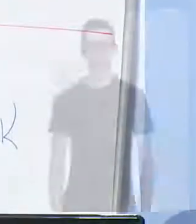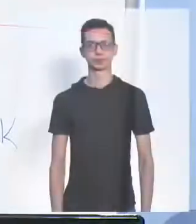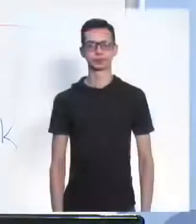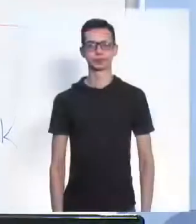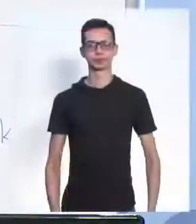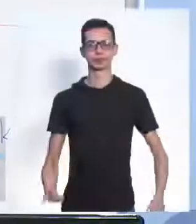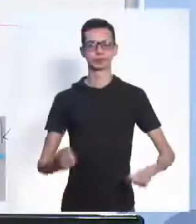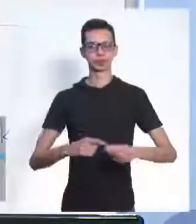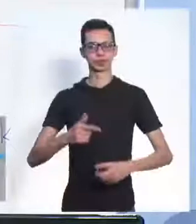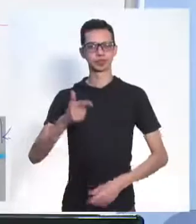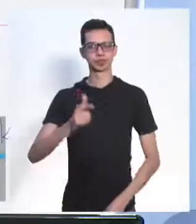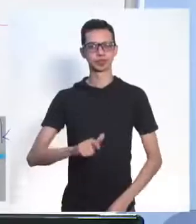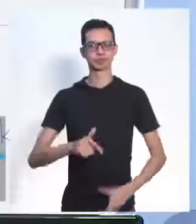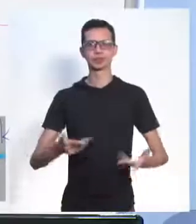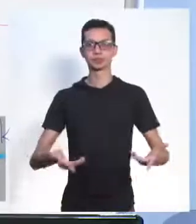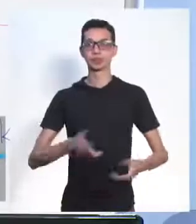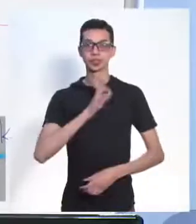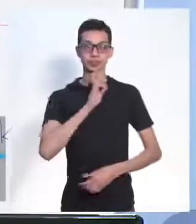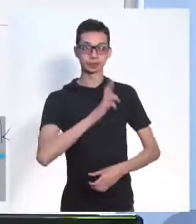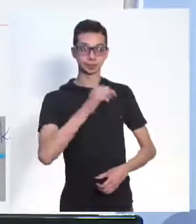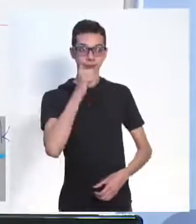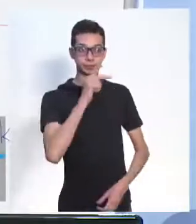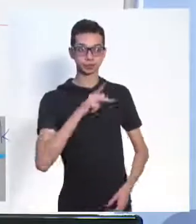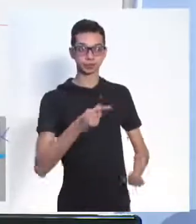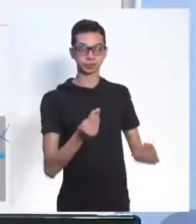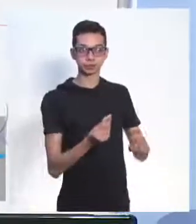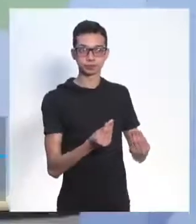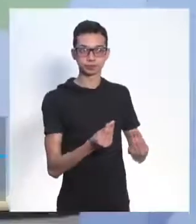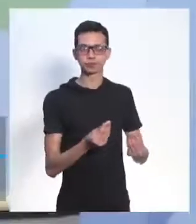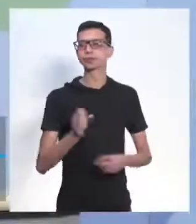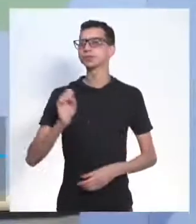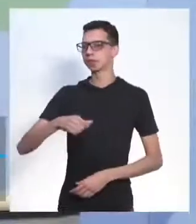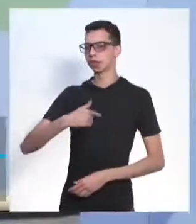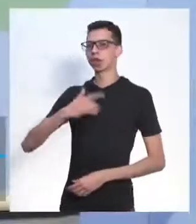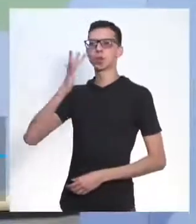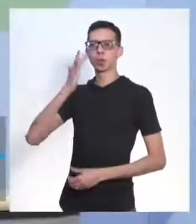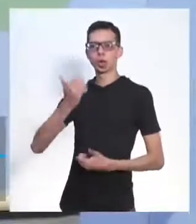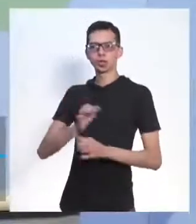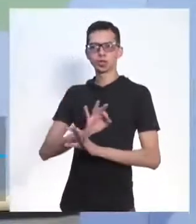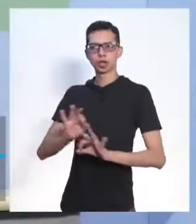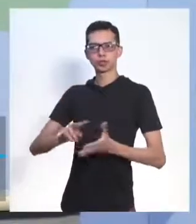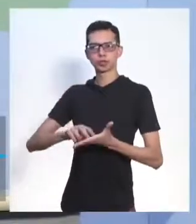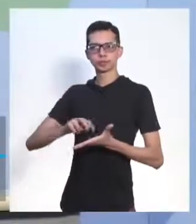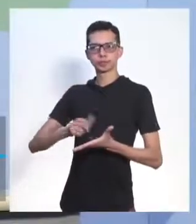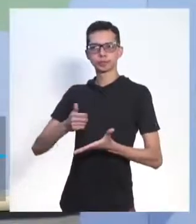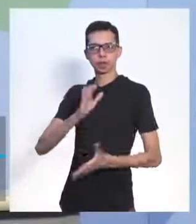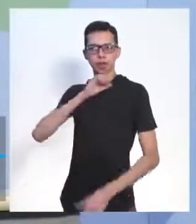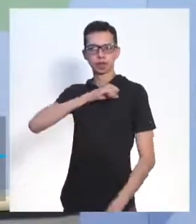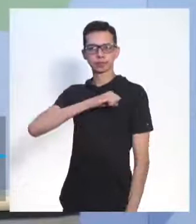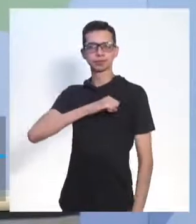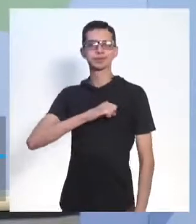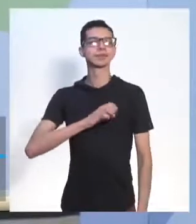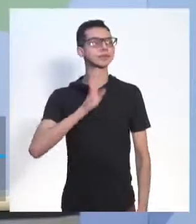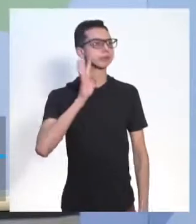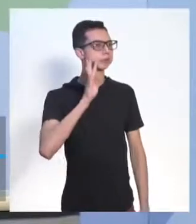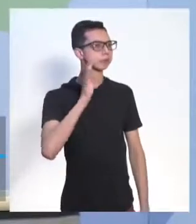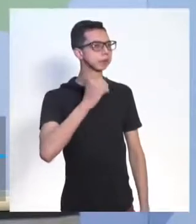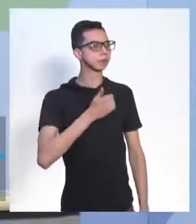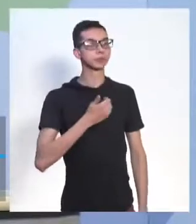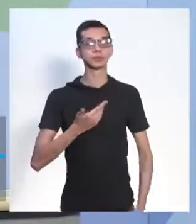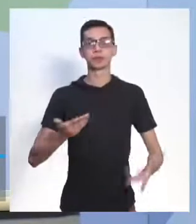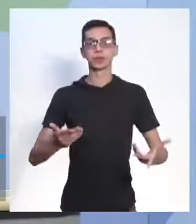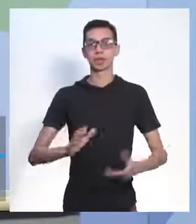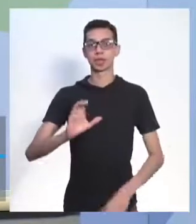Vamos lá, voltamos. Eles estão respondendo, professora Antônia? Acho que eles estão muito bons de vocabulários, foram bem rápidos. Que legal. O